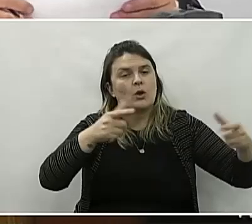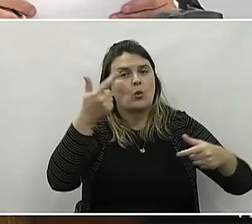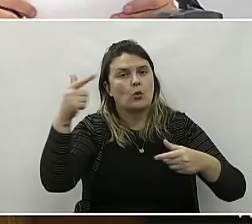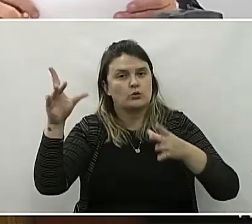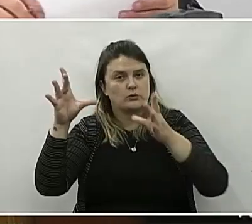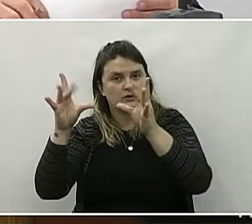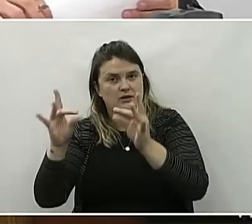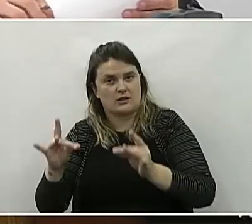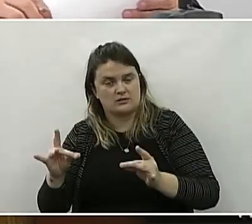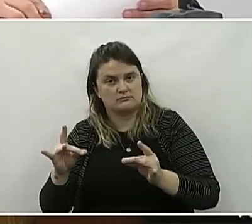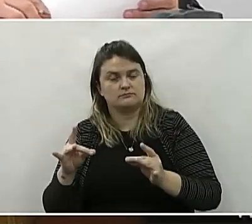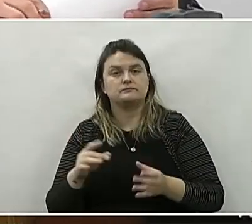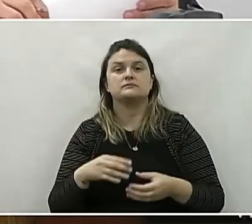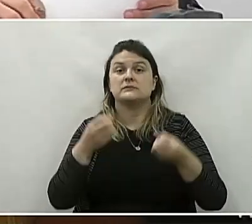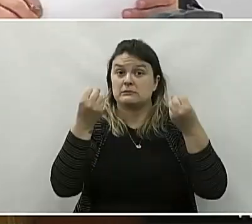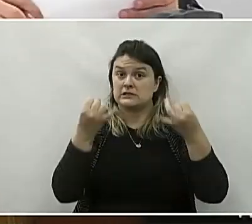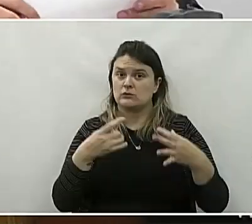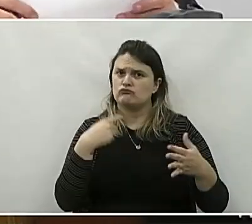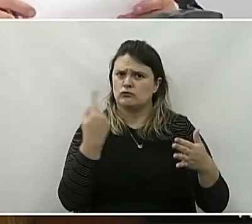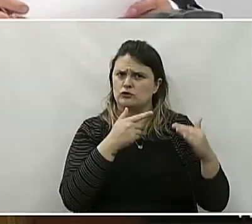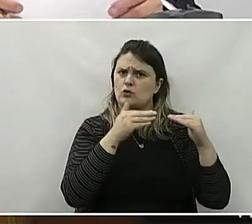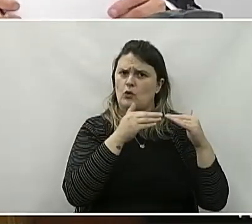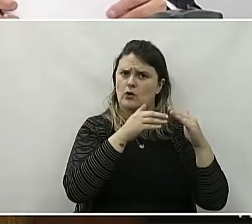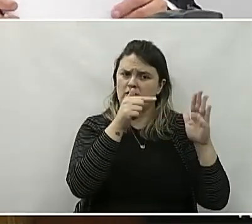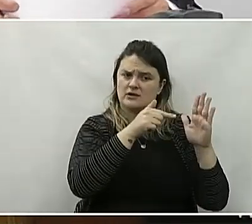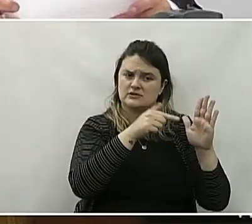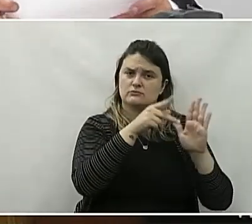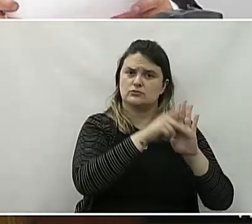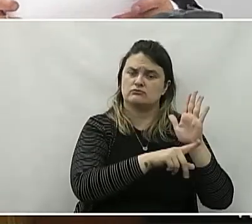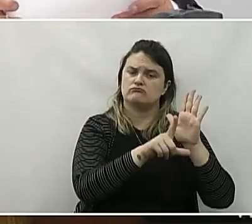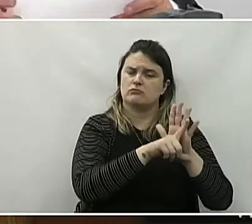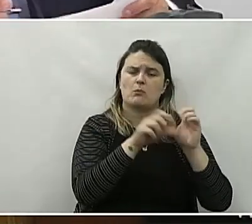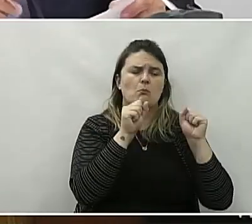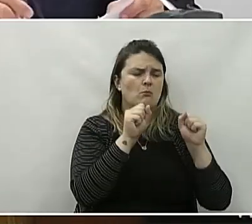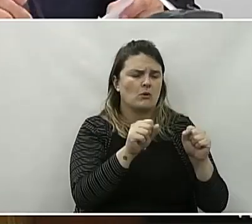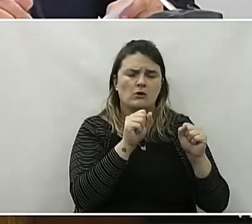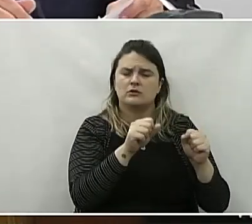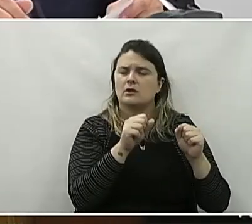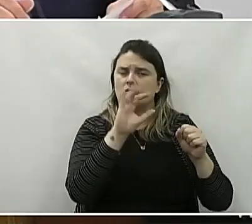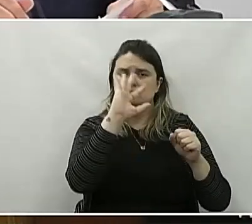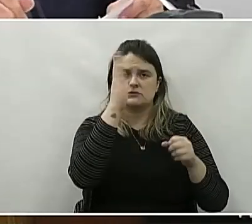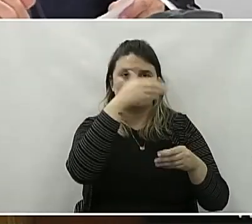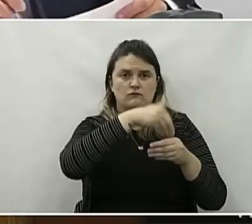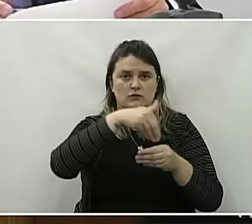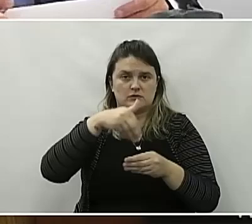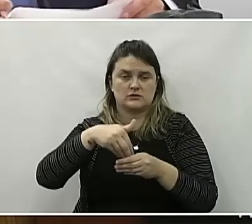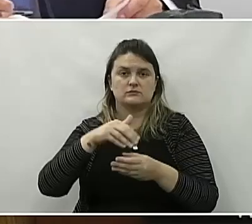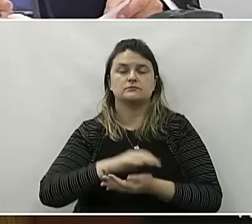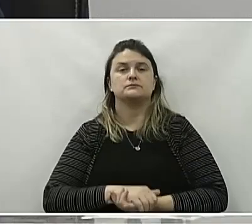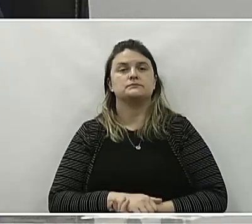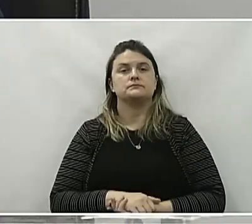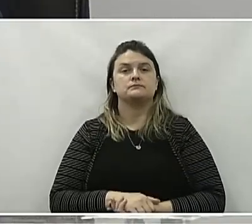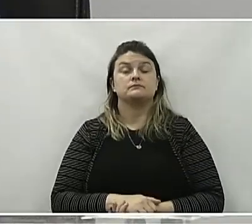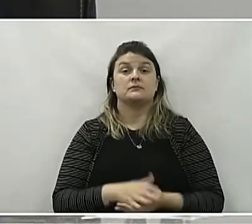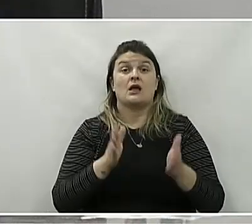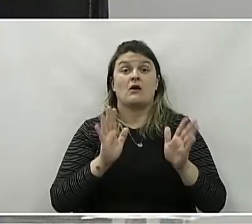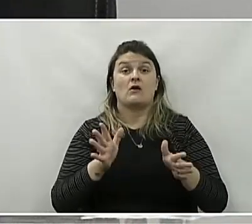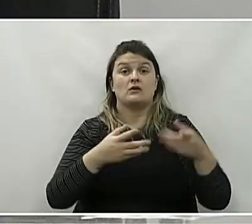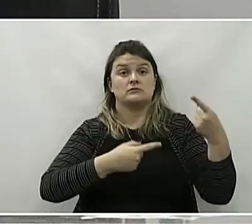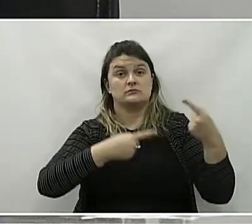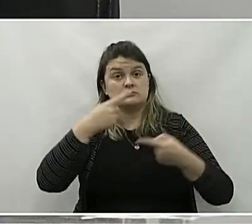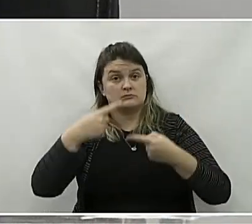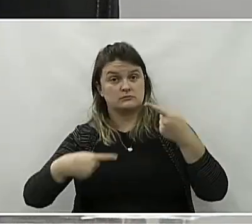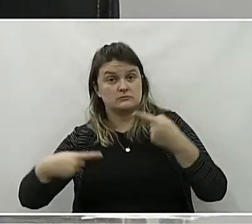providências. Fundamentação, somos de parecer favorável ao projeto em questão, devendo mesmo seguir os trâmites do regimento, é o parecer. Em discussão,